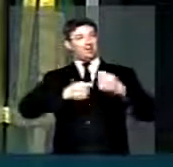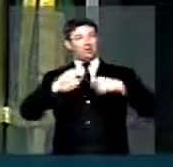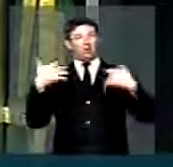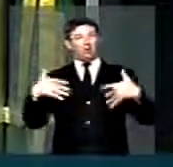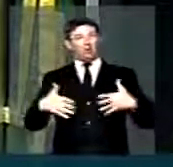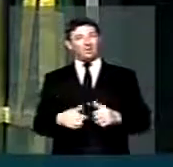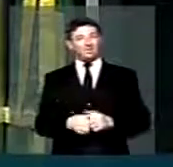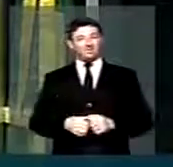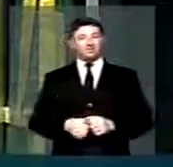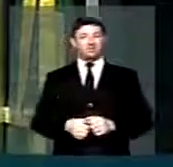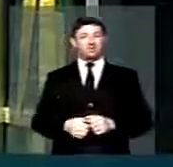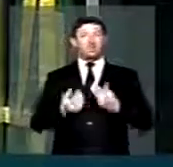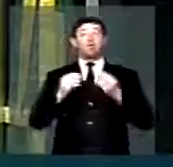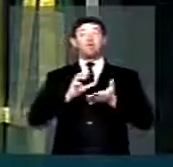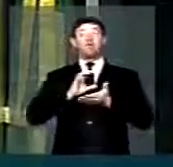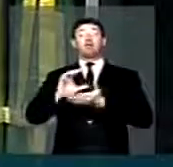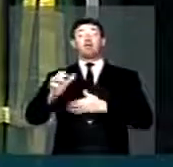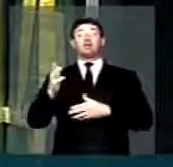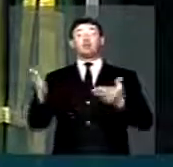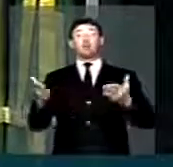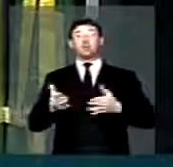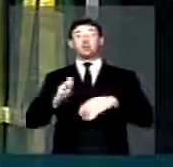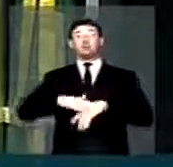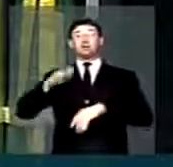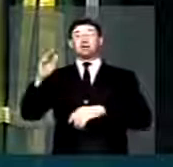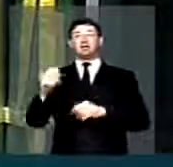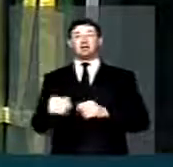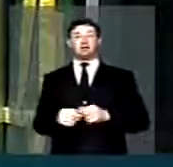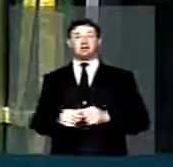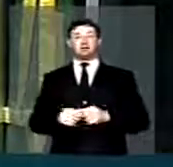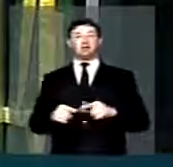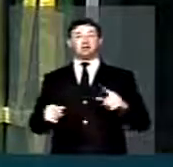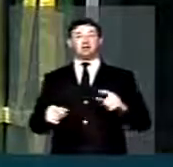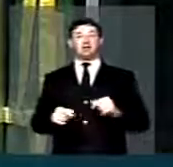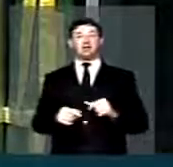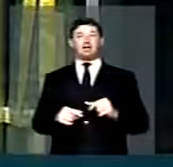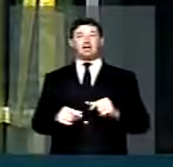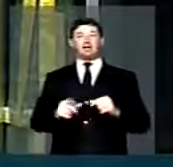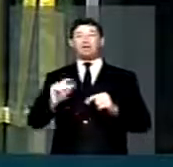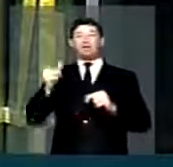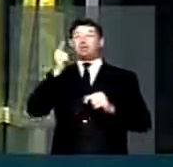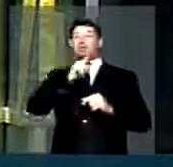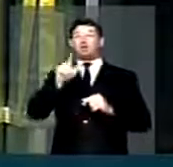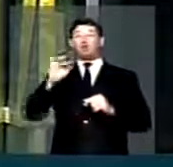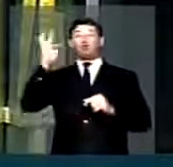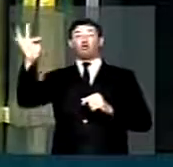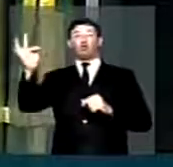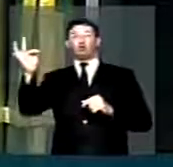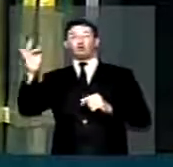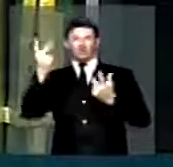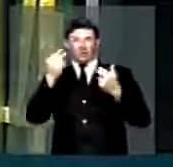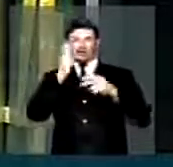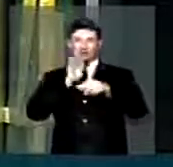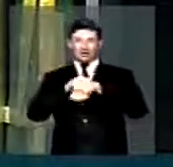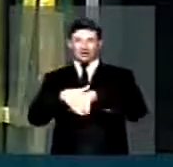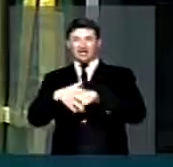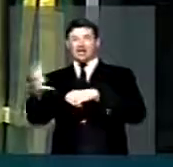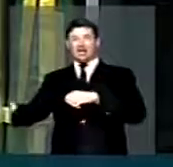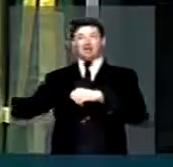que aumenta a taxa de investimento se o governo mandou comer o jantar no almoço? A dívida das famílias, como eu disse, mais do que